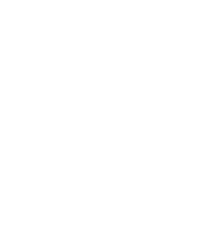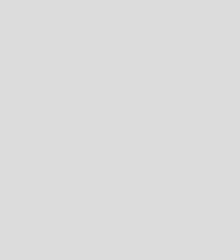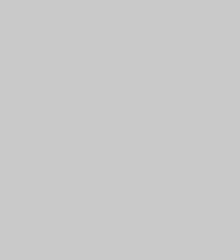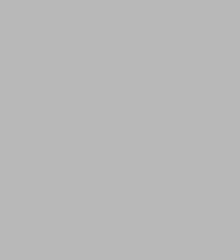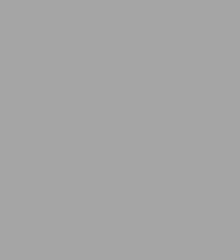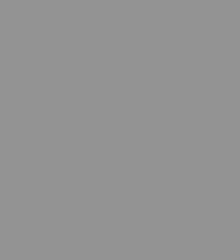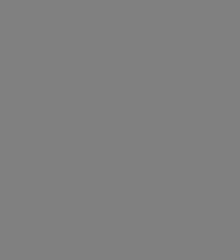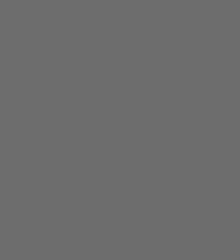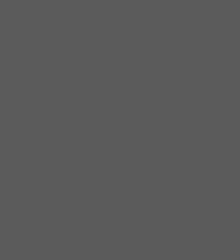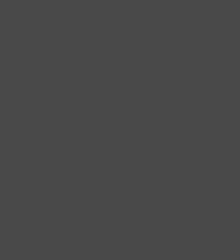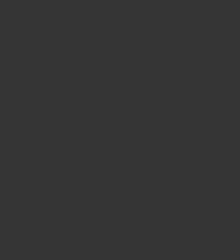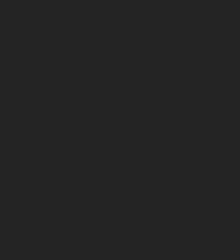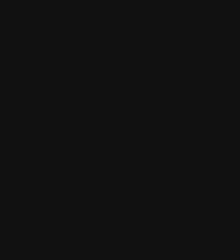um